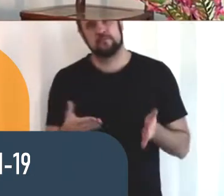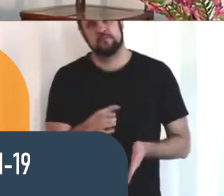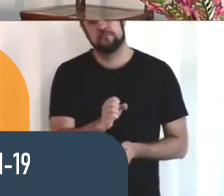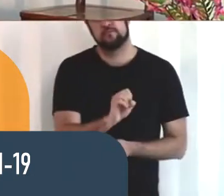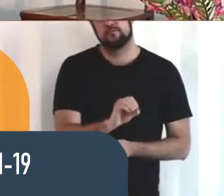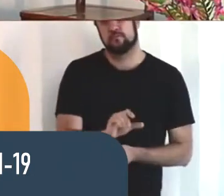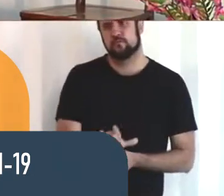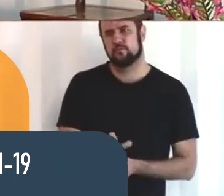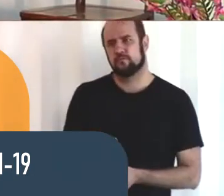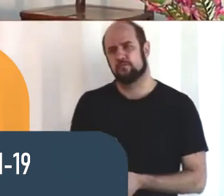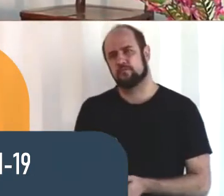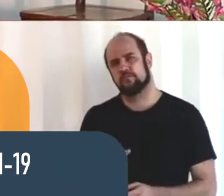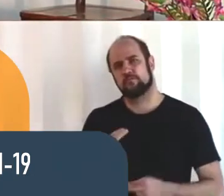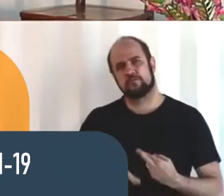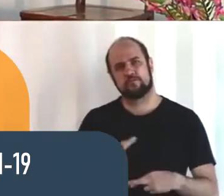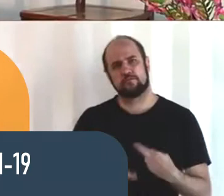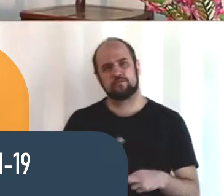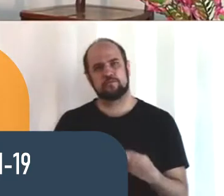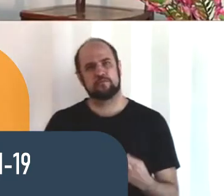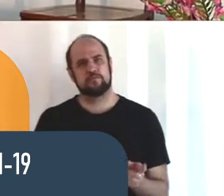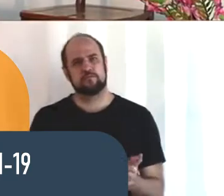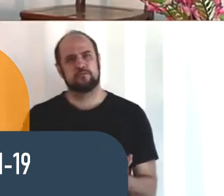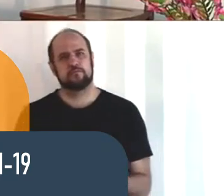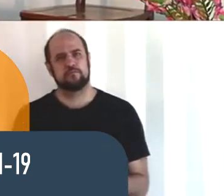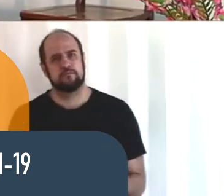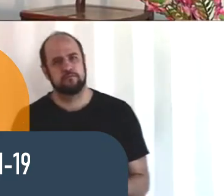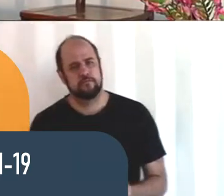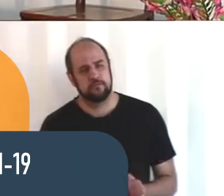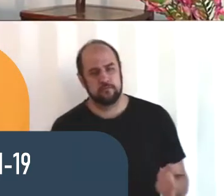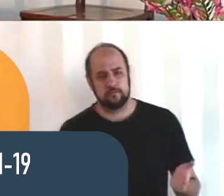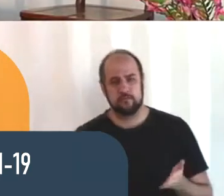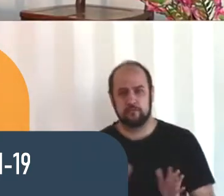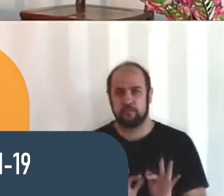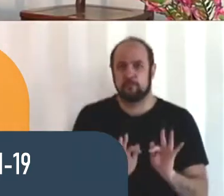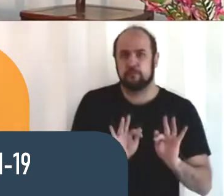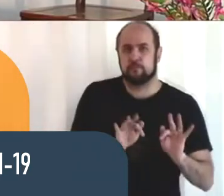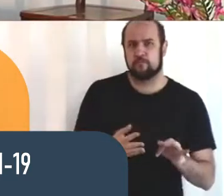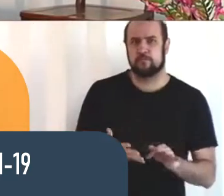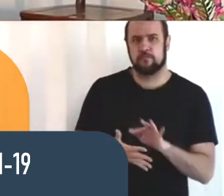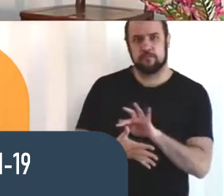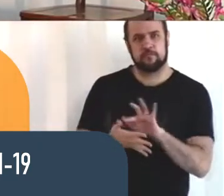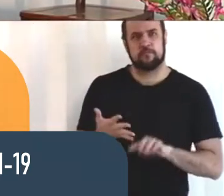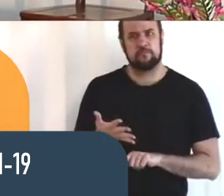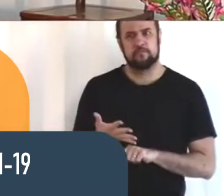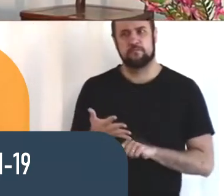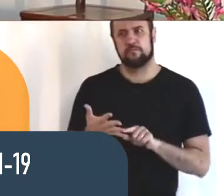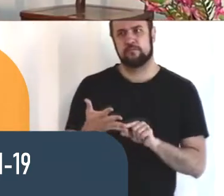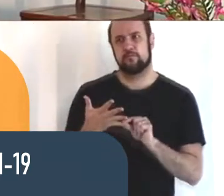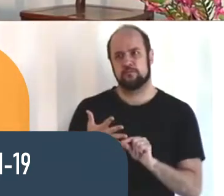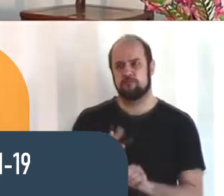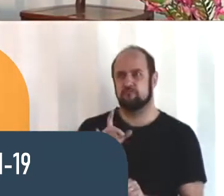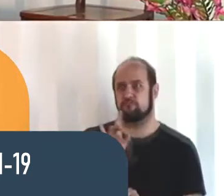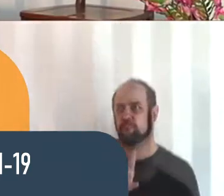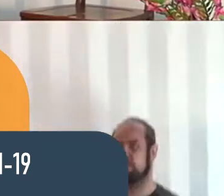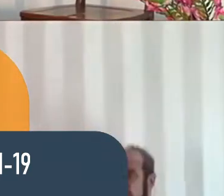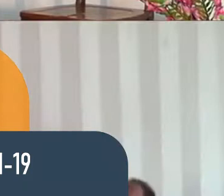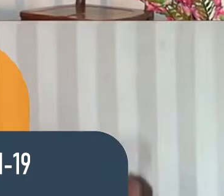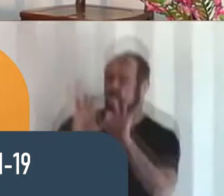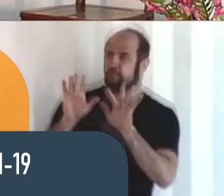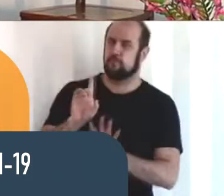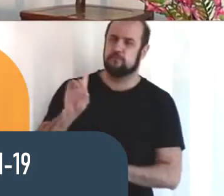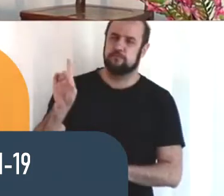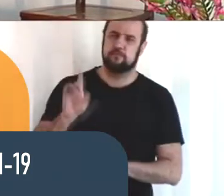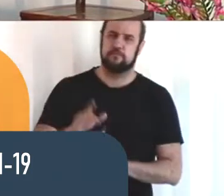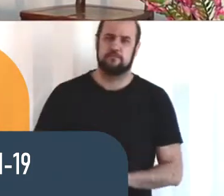série com esta mensagem: só lhe deu glória, somente a Deus a glória.